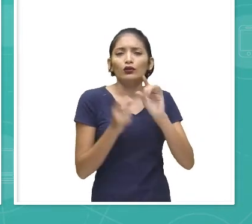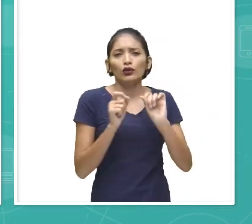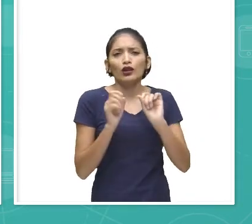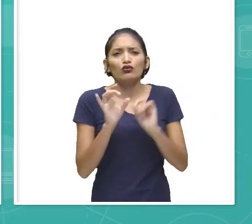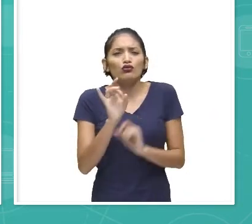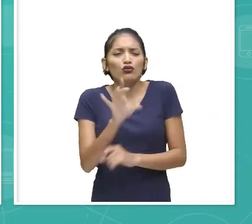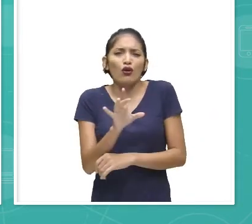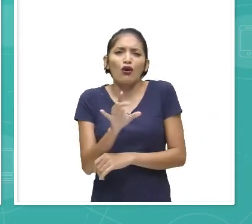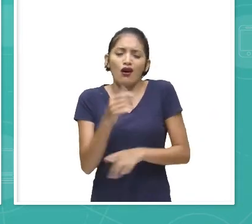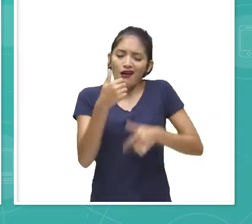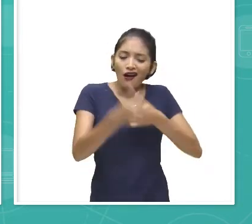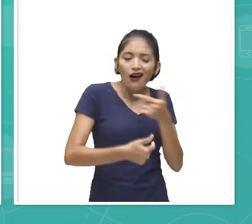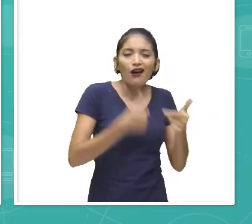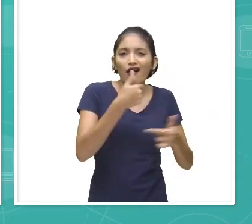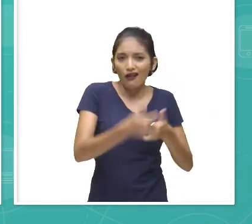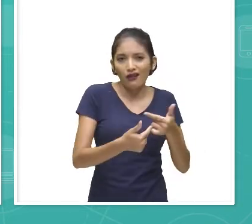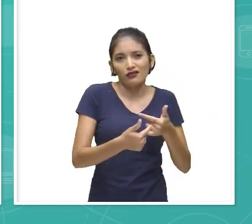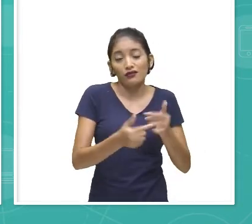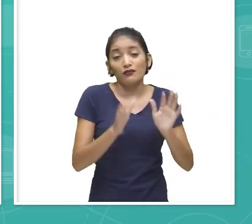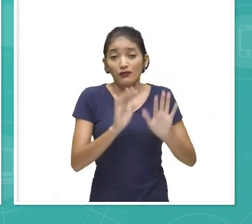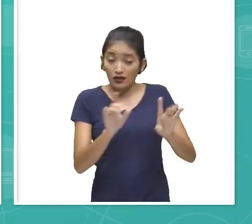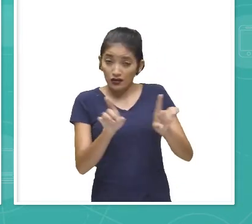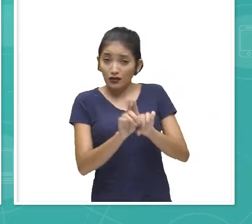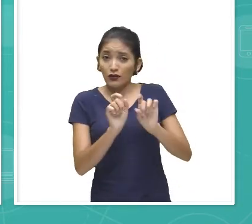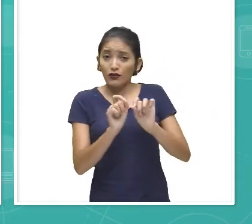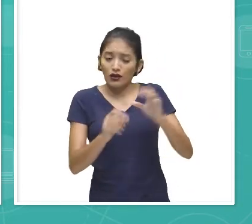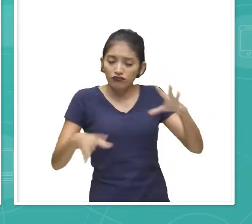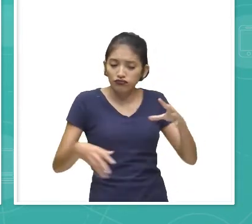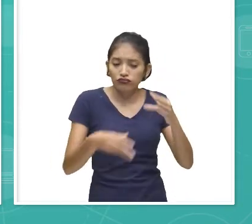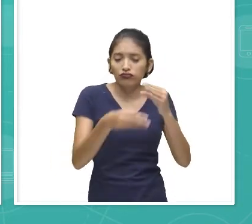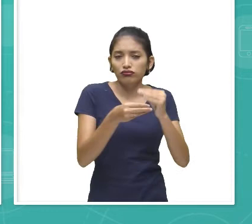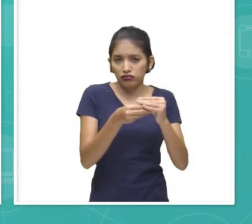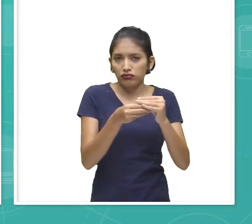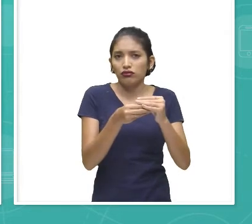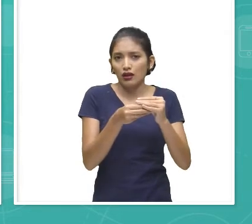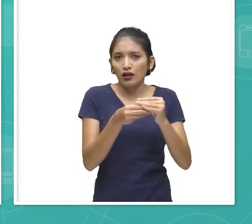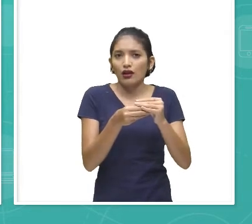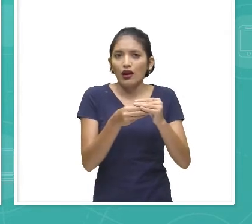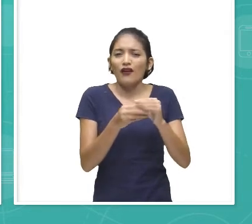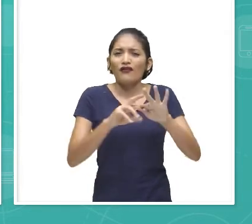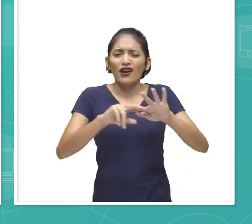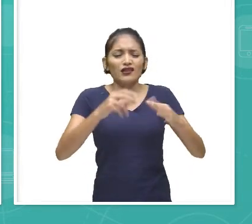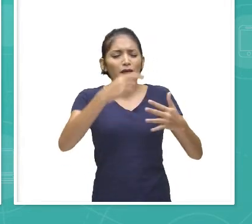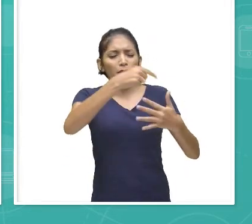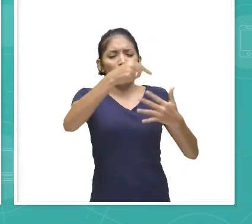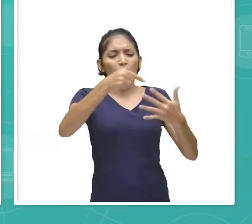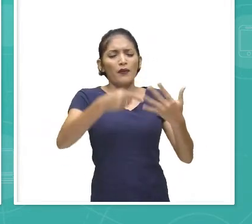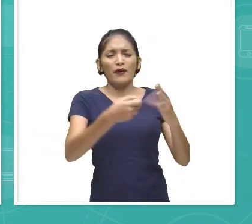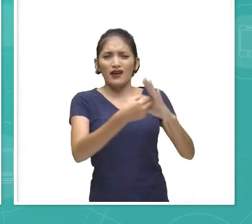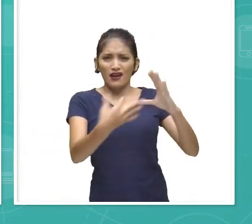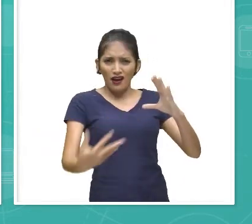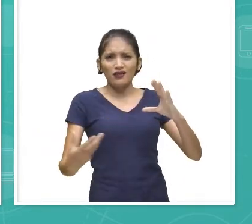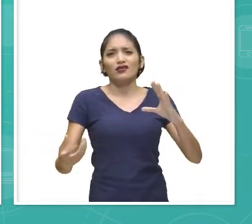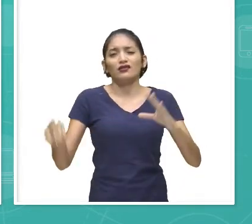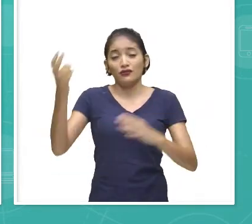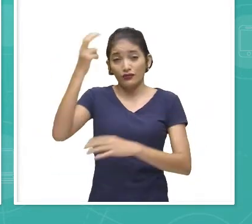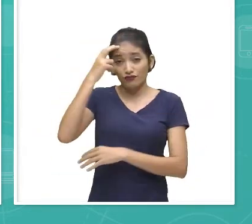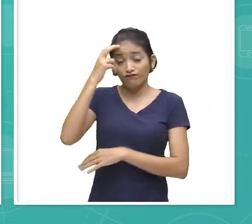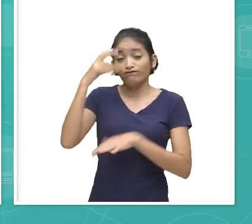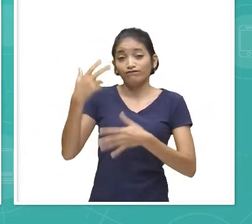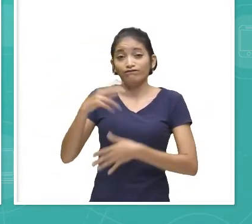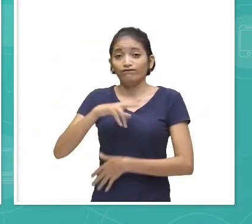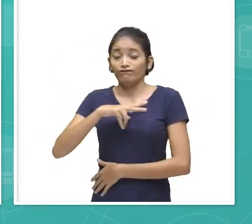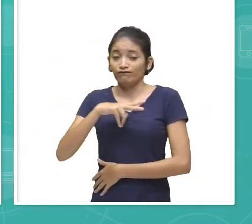a força de trabalho deles, mas também toda essa bagagem cultural. E os portugueses,